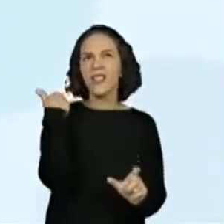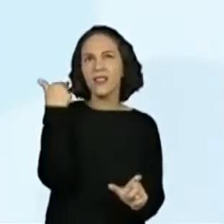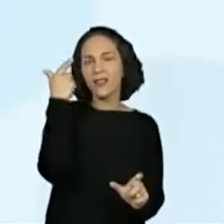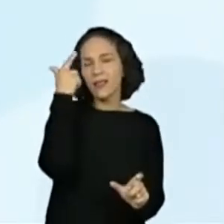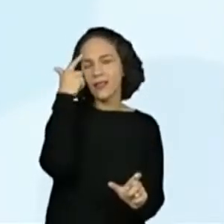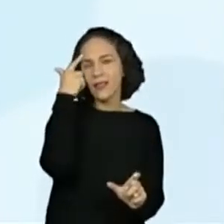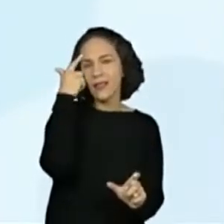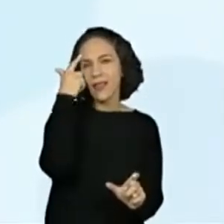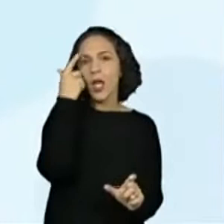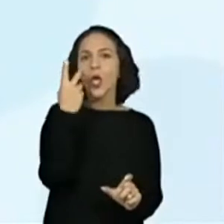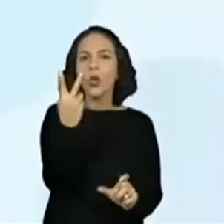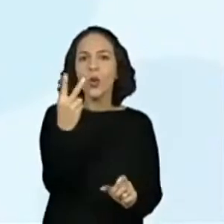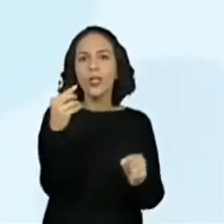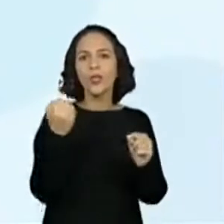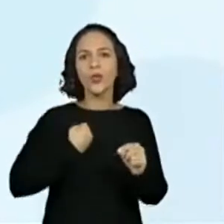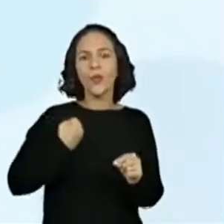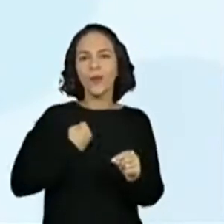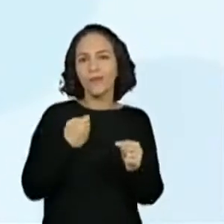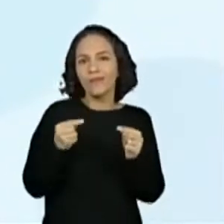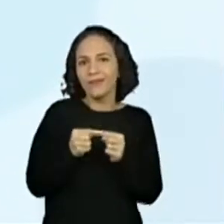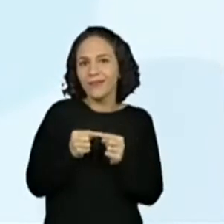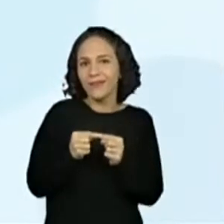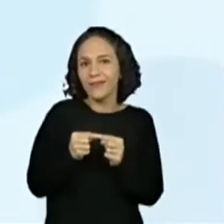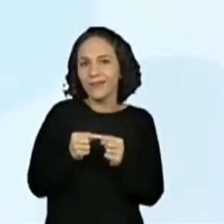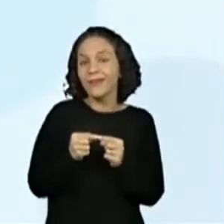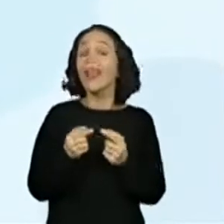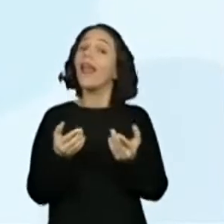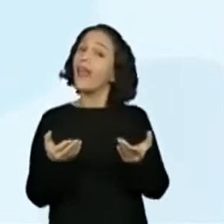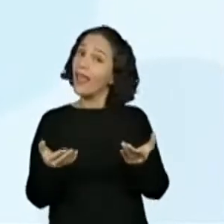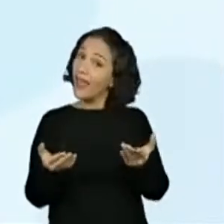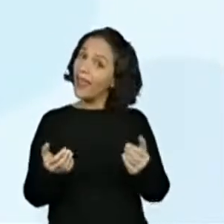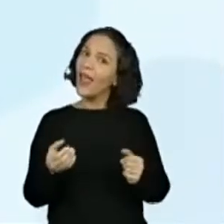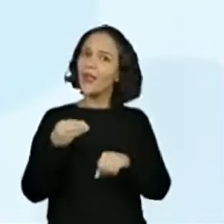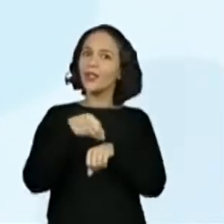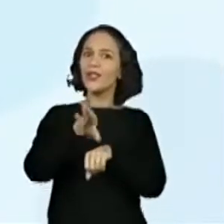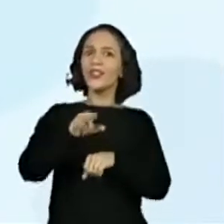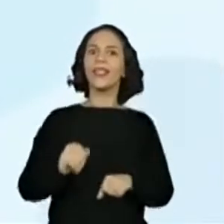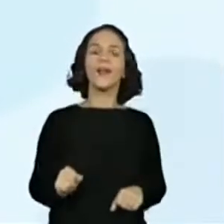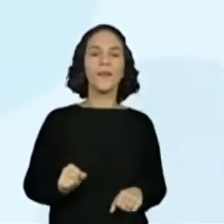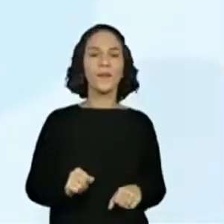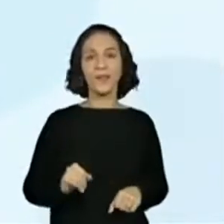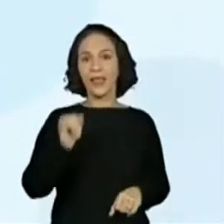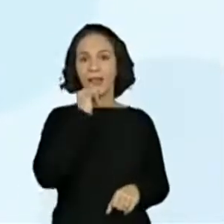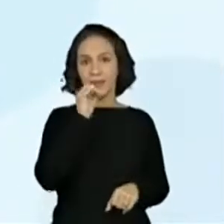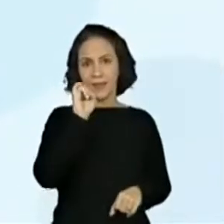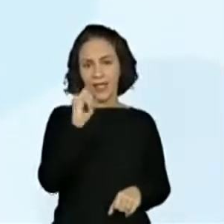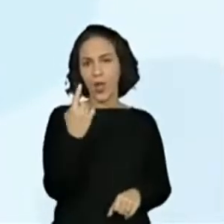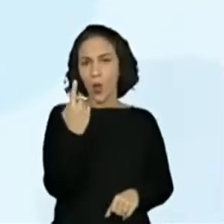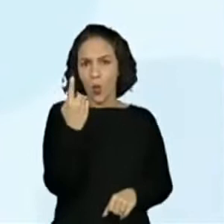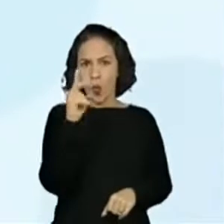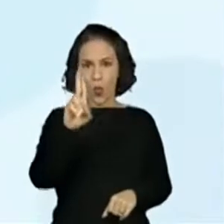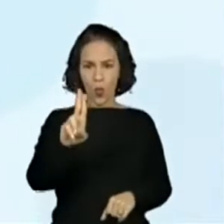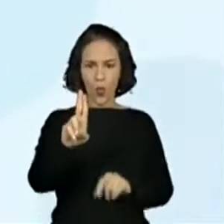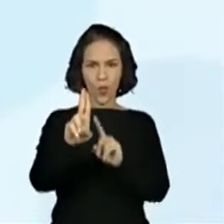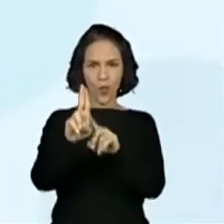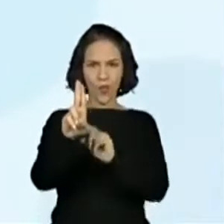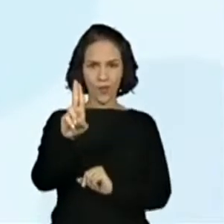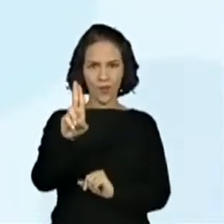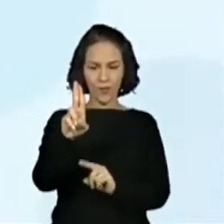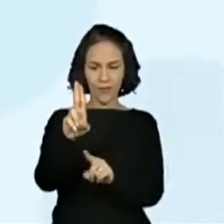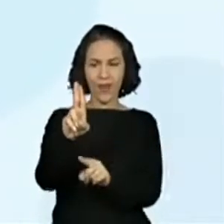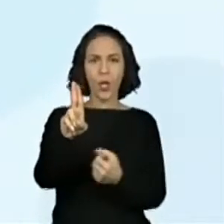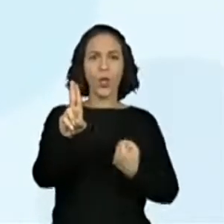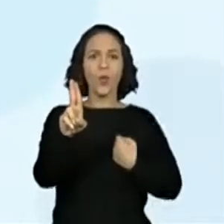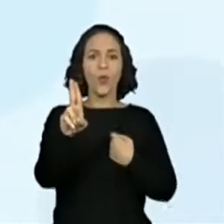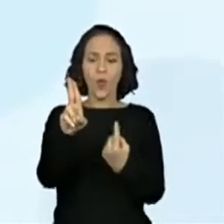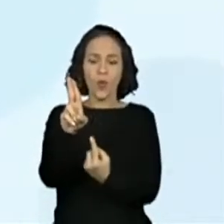números para representá-lo, não é, professora? Exatamente. Porque então, é uma dica para os alunos. Se fosse apenas uma unidade, eu teria apenas esse